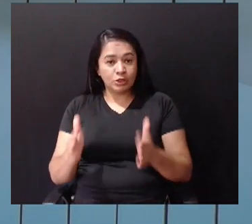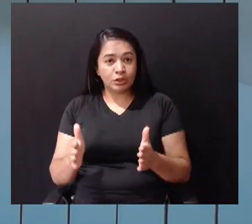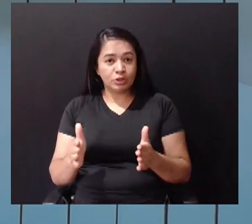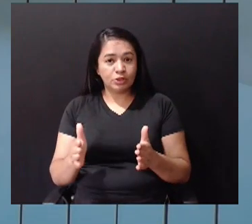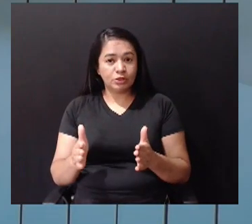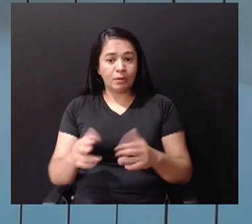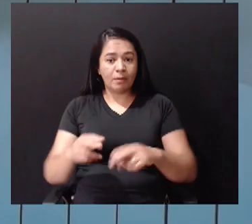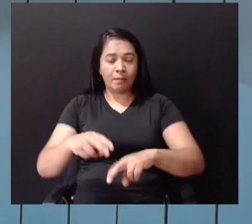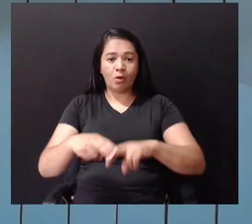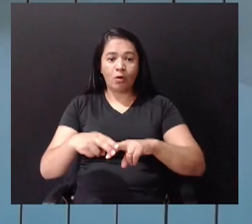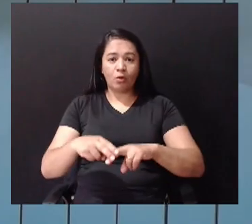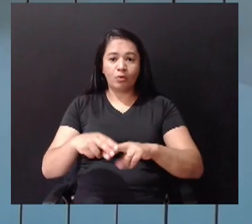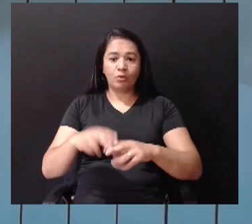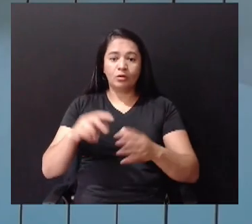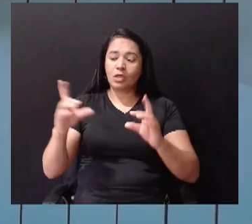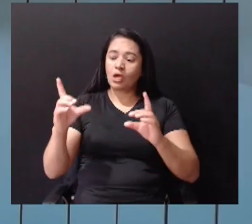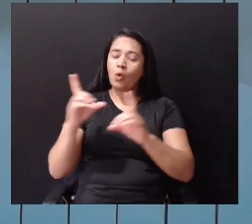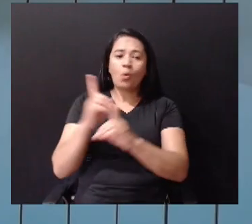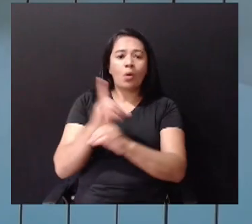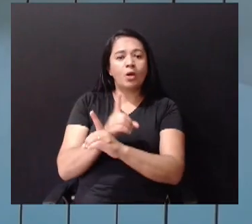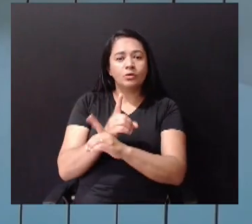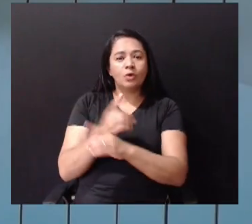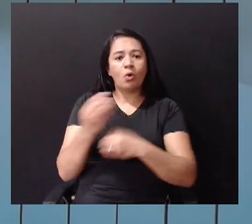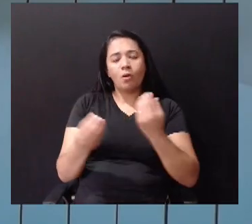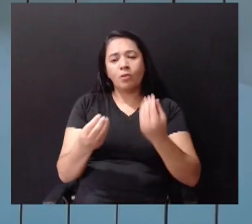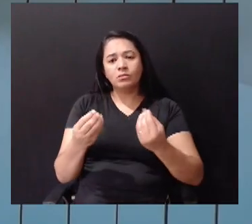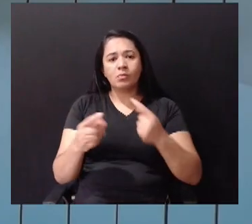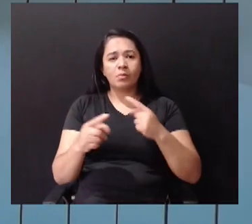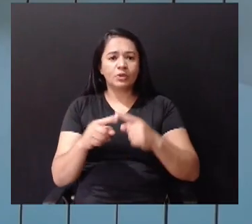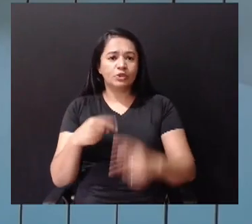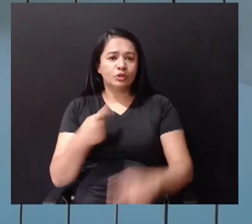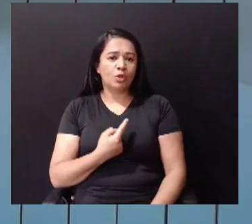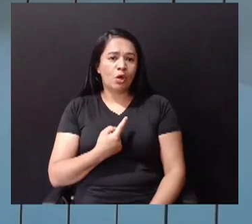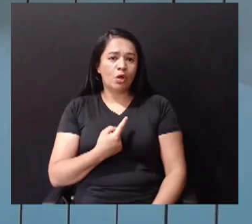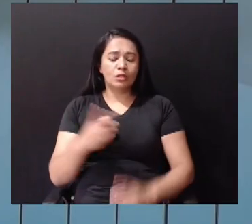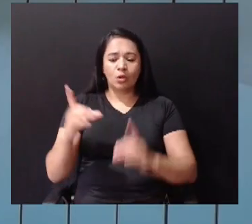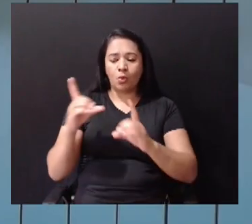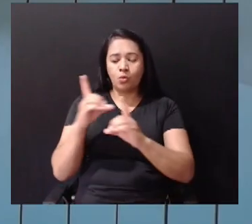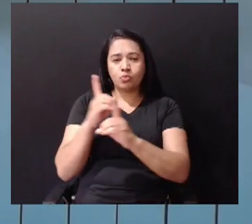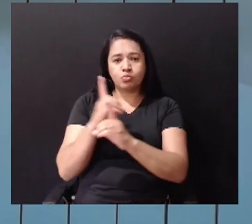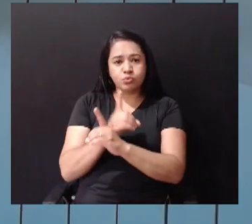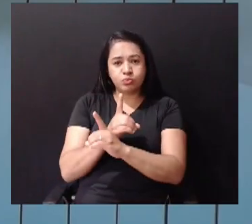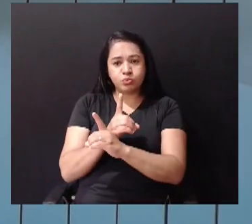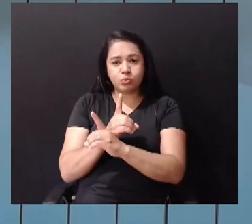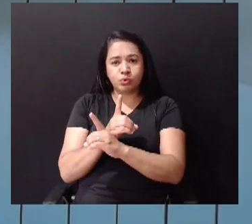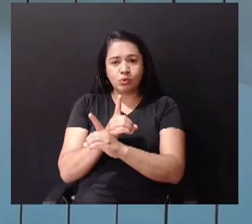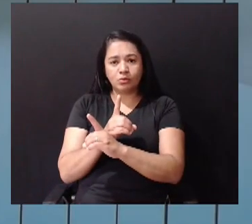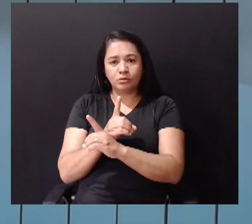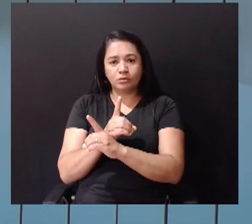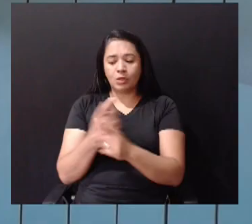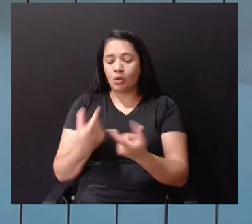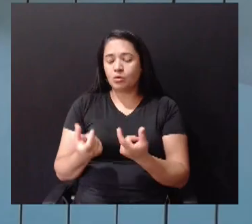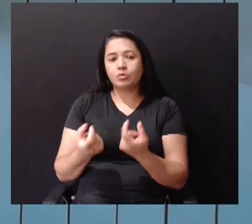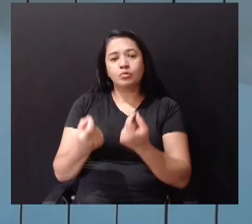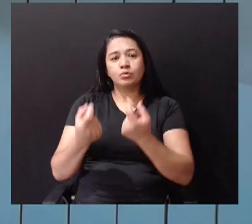ao diagnóstico, né? Porque quando a gente tem um diagnóstico de um tumor e quando a gente